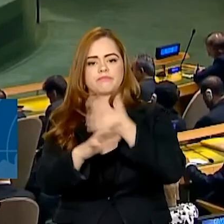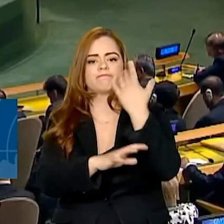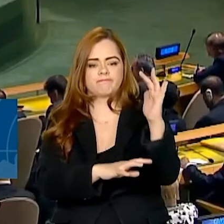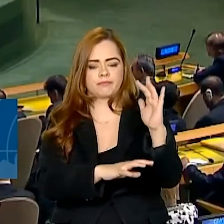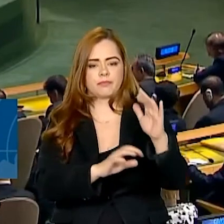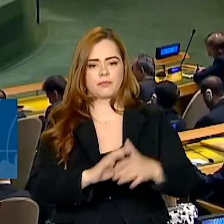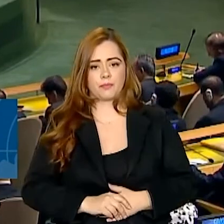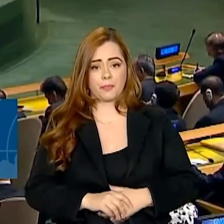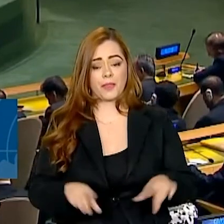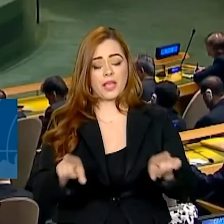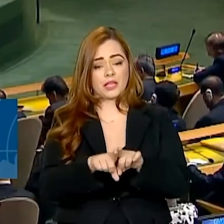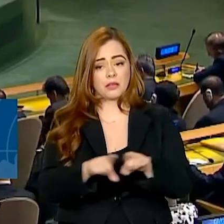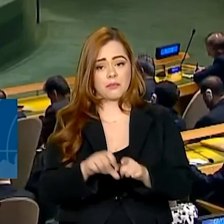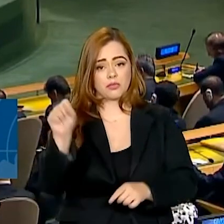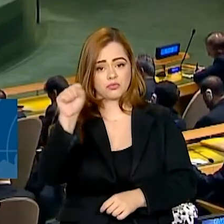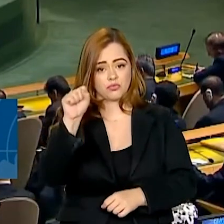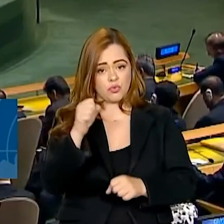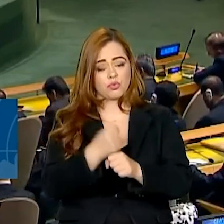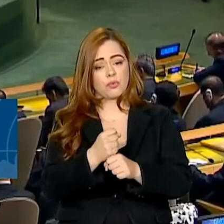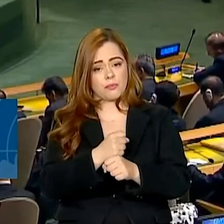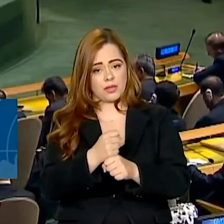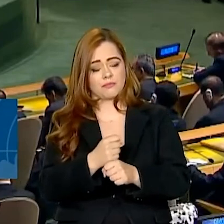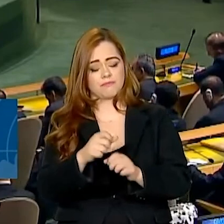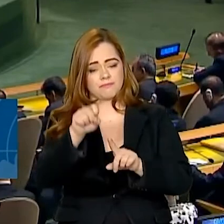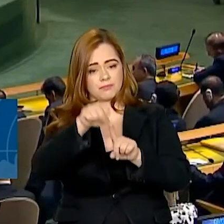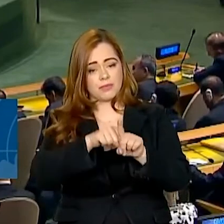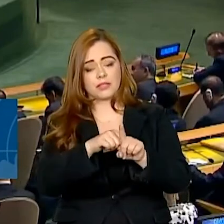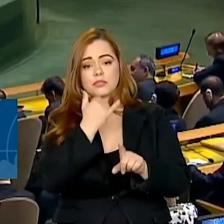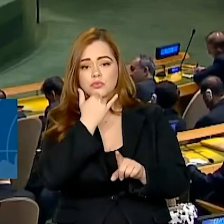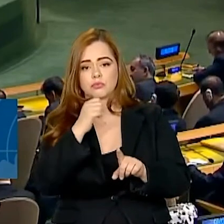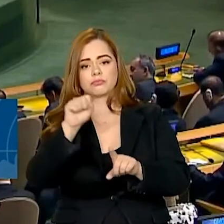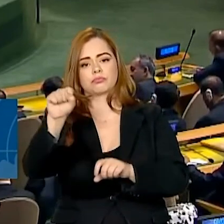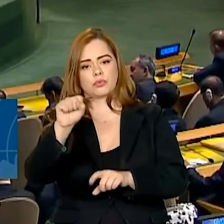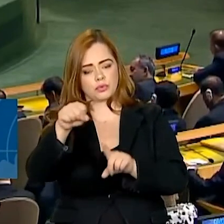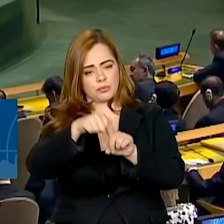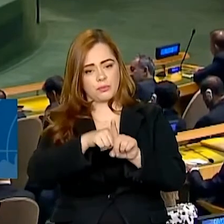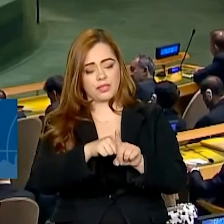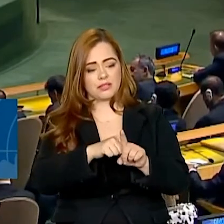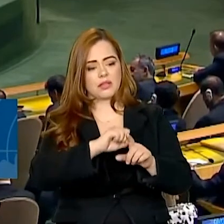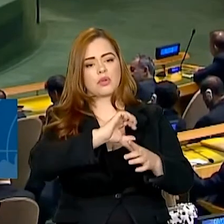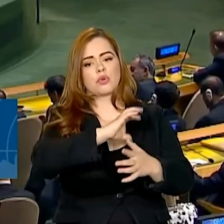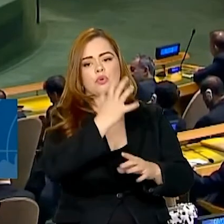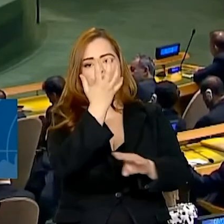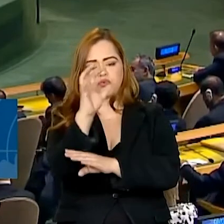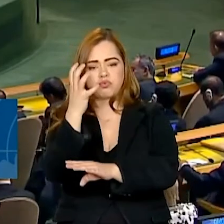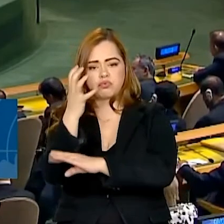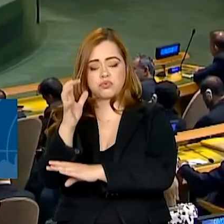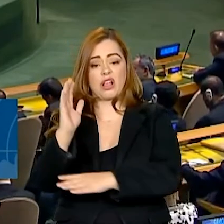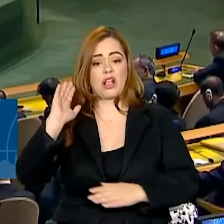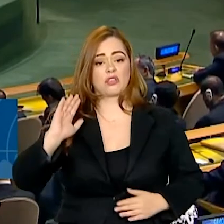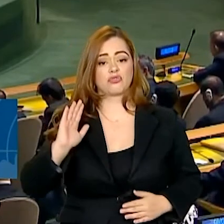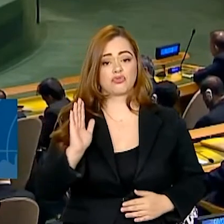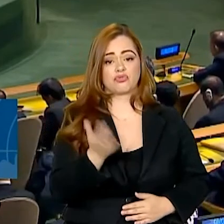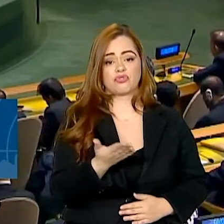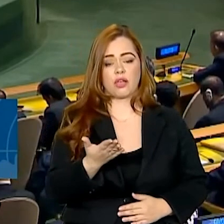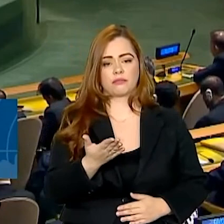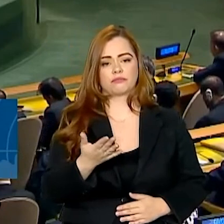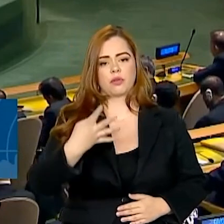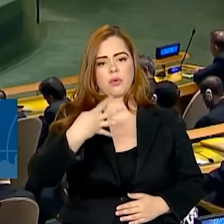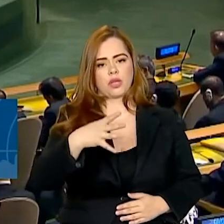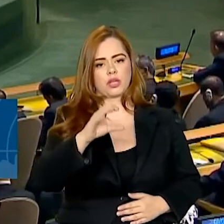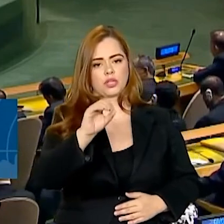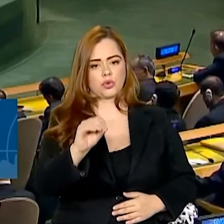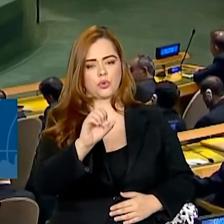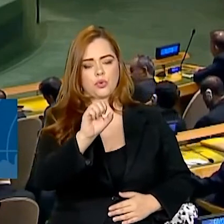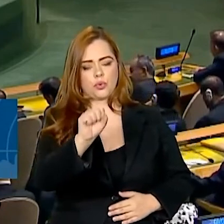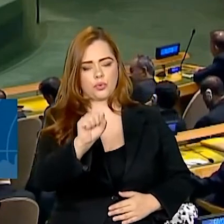Ao longo dos últimos 8 meses, o desmatamento na Amazônia brasileira já foi reduzido em